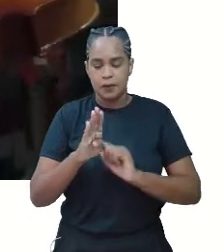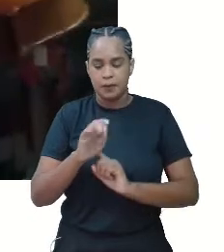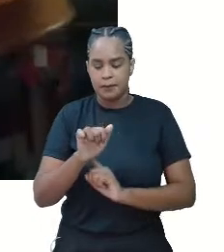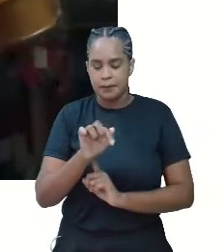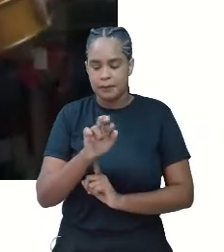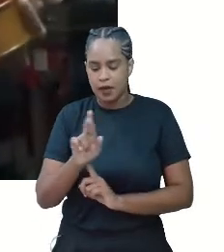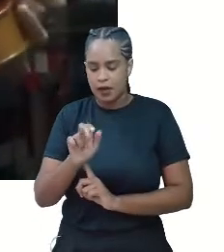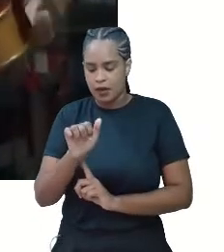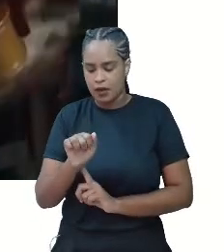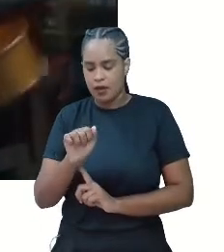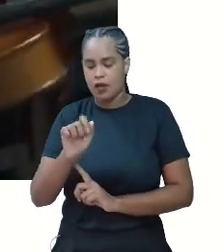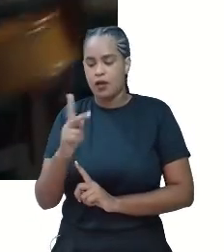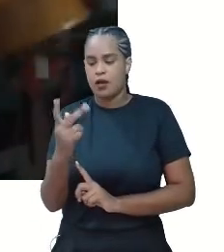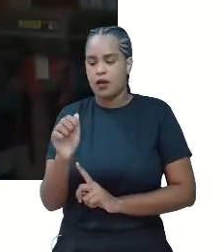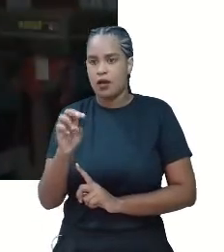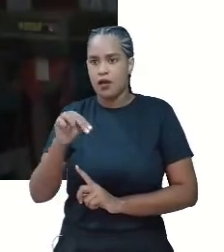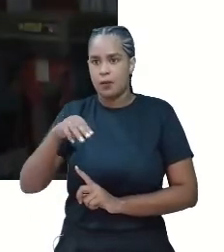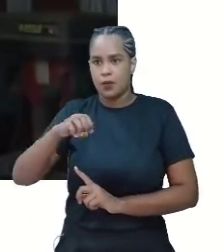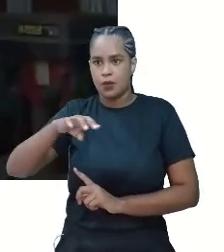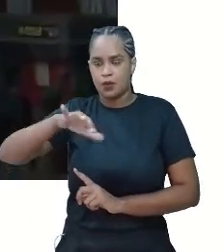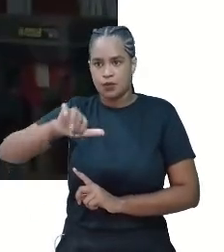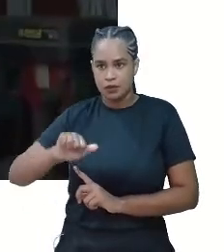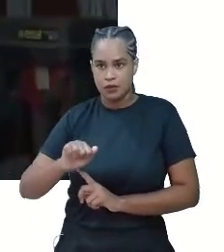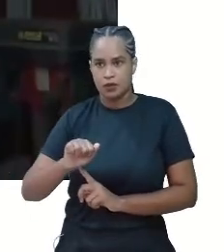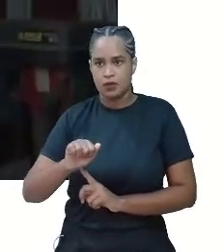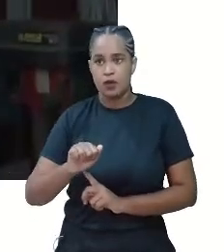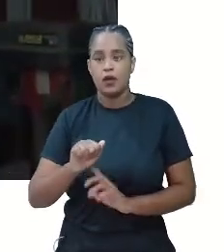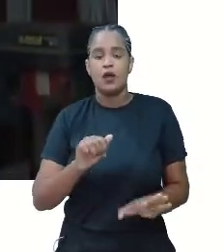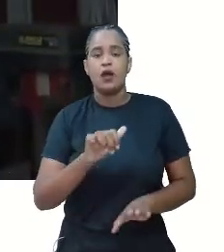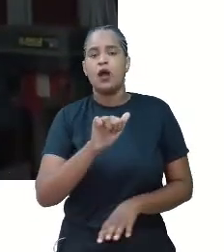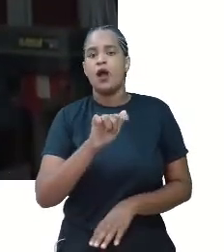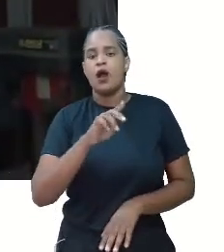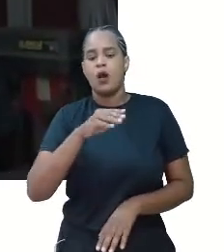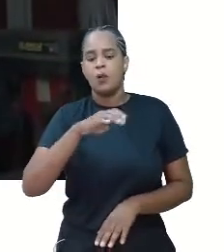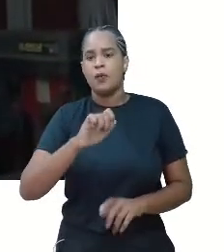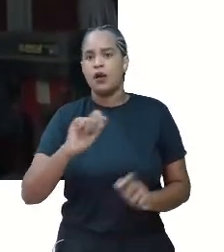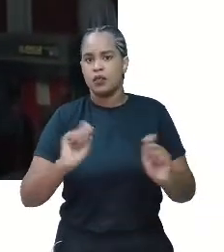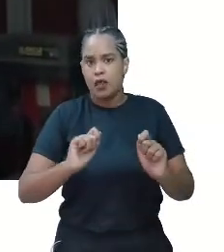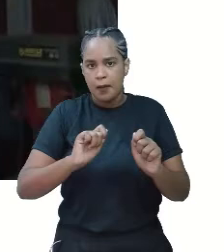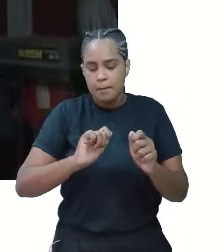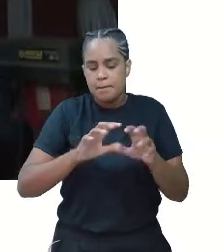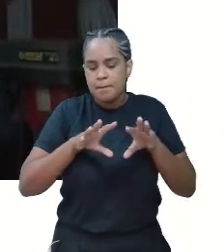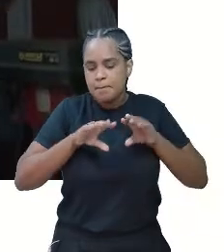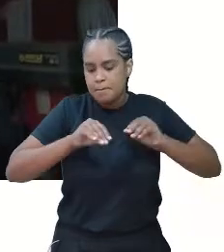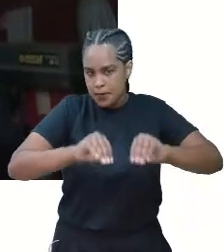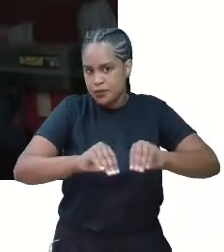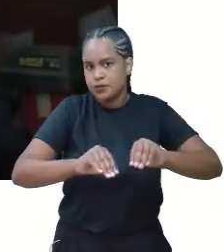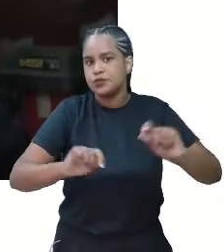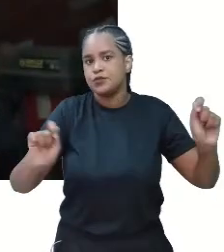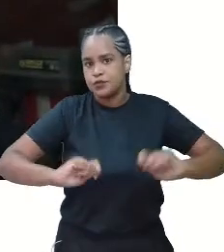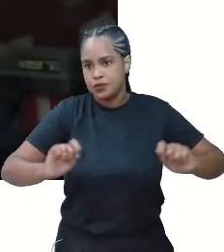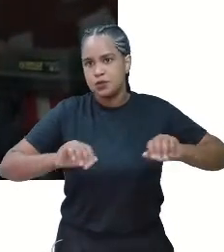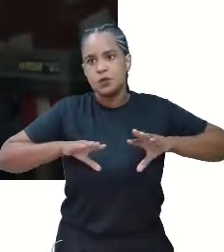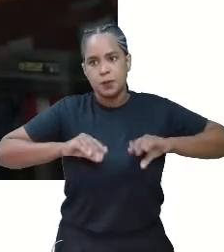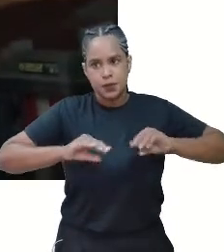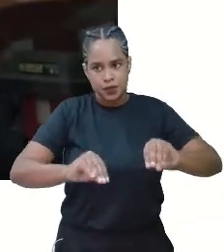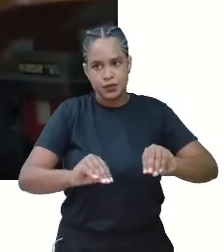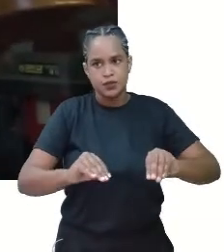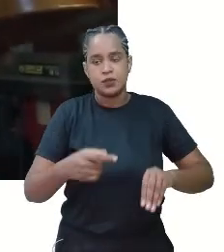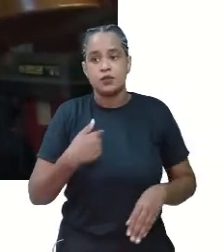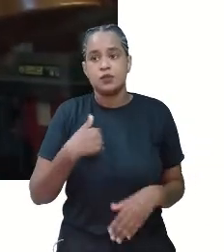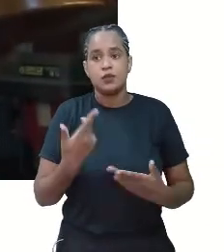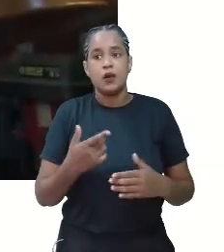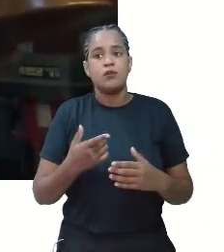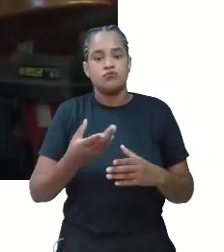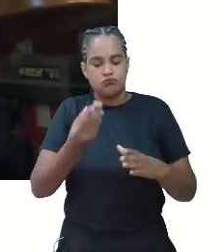fixa. A alma que é manipulada, não sei se dá para ver daqui ela, que a gente coloca